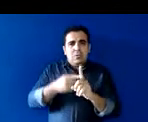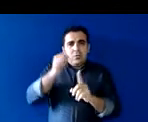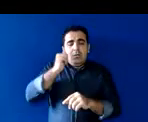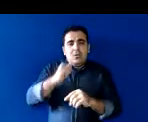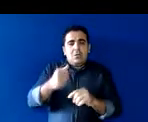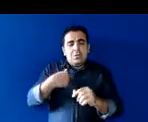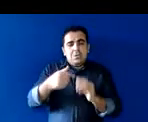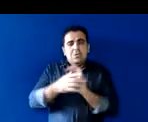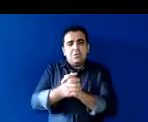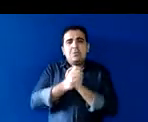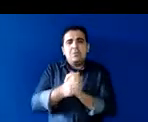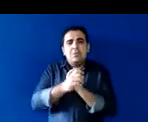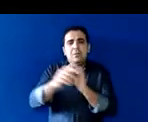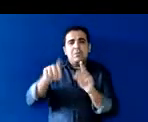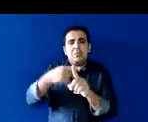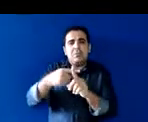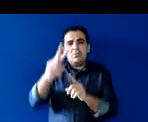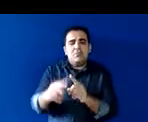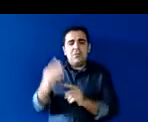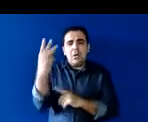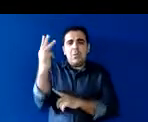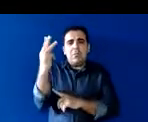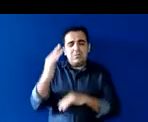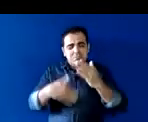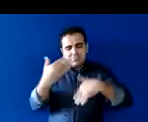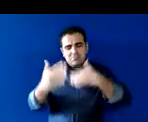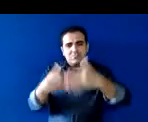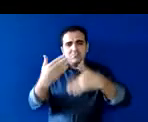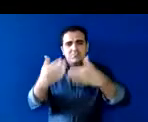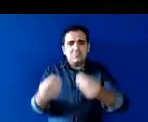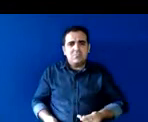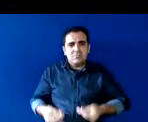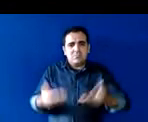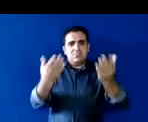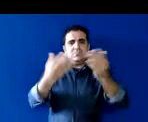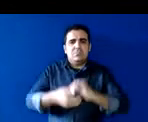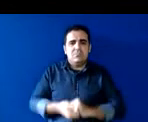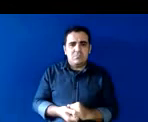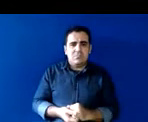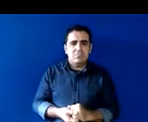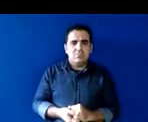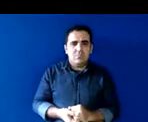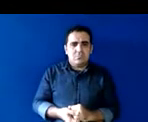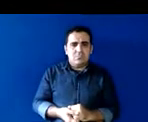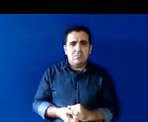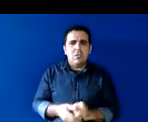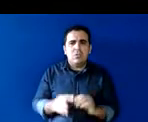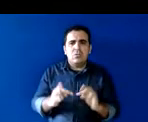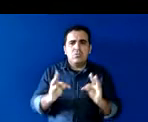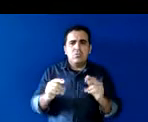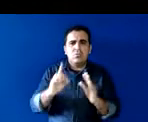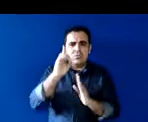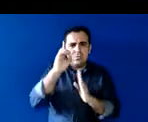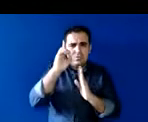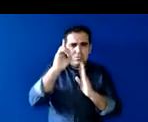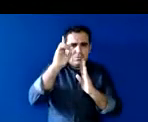eu parabenizo mais uma vez o Maranhão pelo avanço nessas ações. Mas todos esses direitos